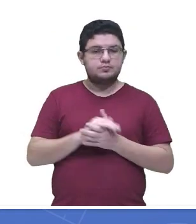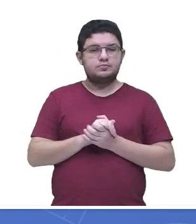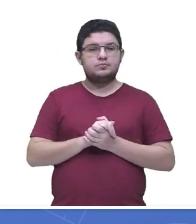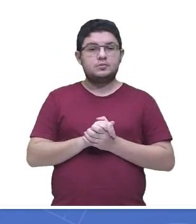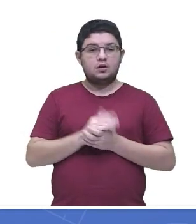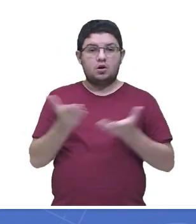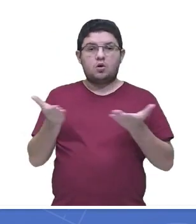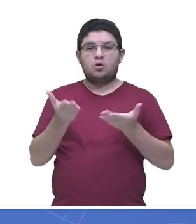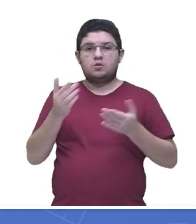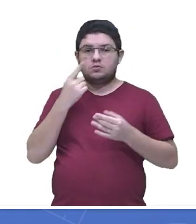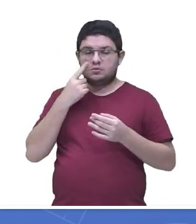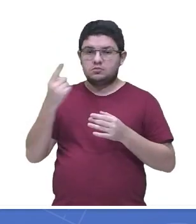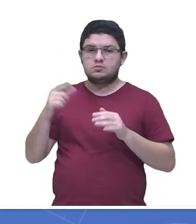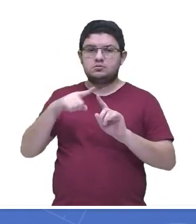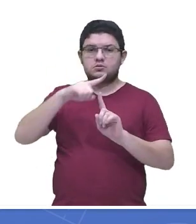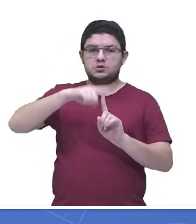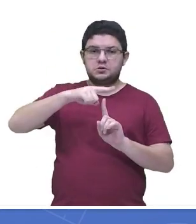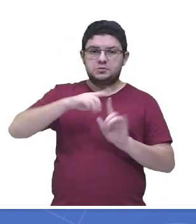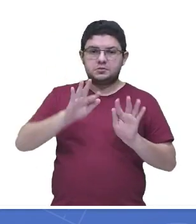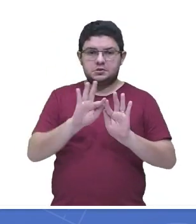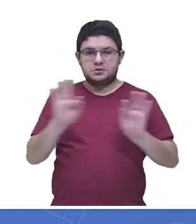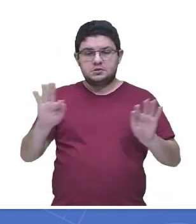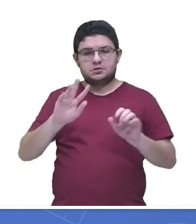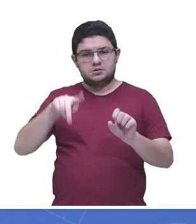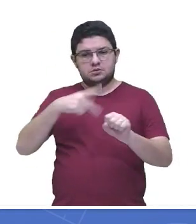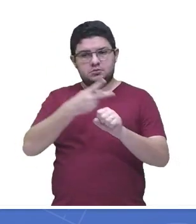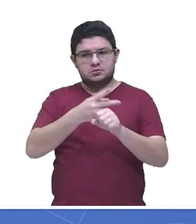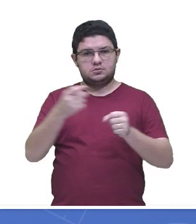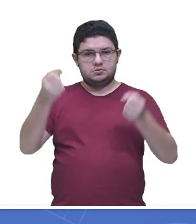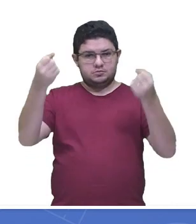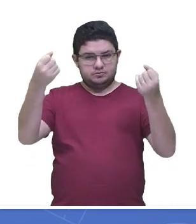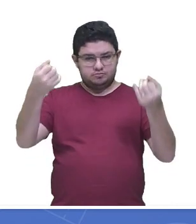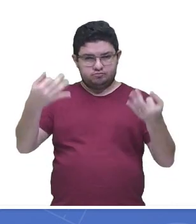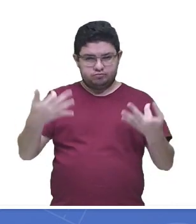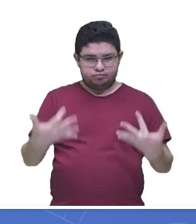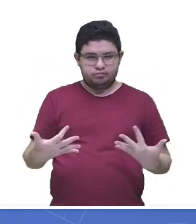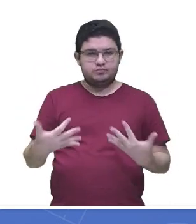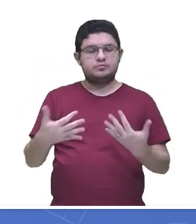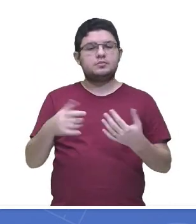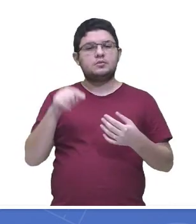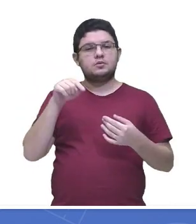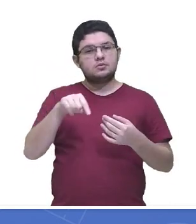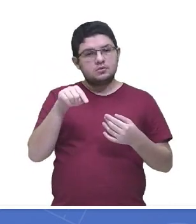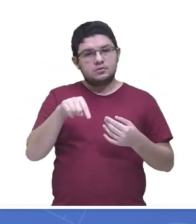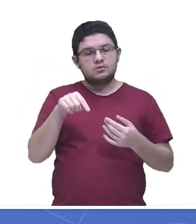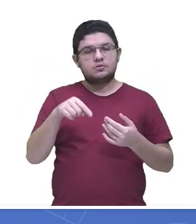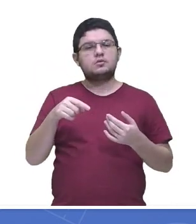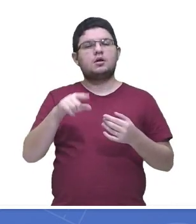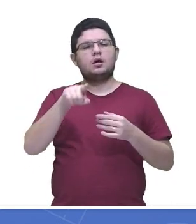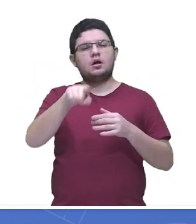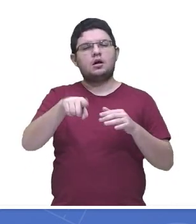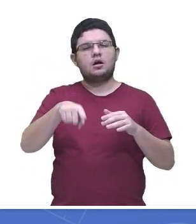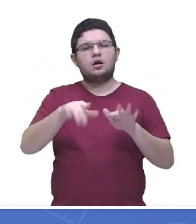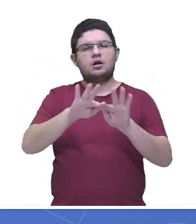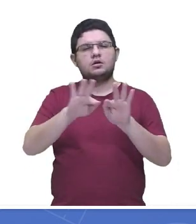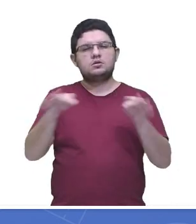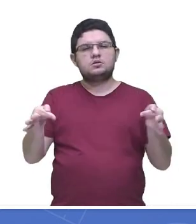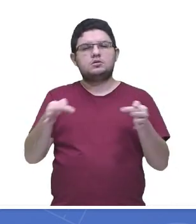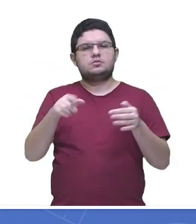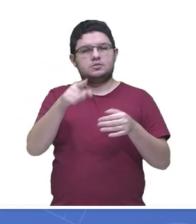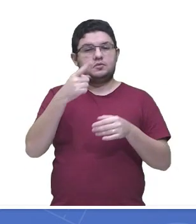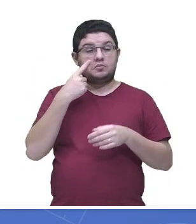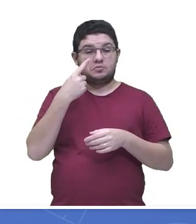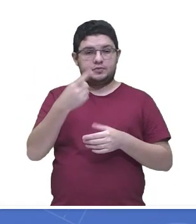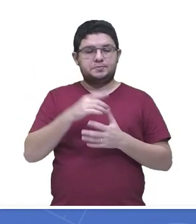vou detalhar para vocês toda essa estrutura gramatical, que é bem simples, e vocês vão ver que é simples mesmo. Pay